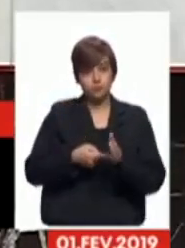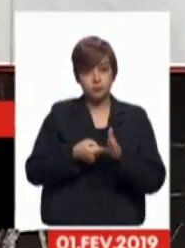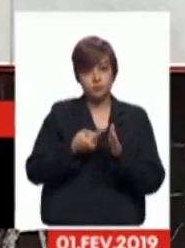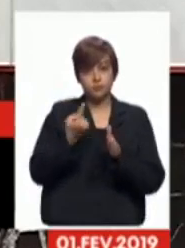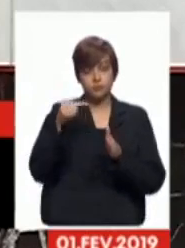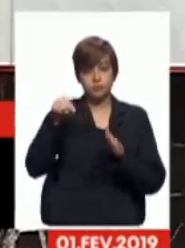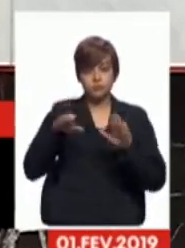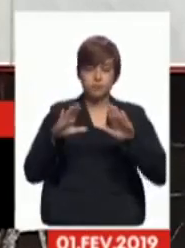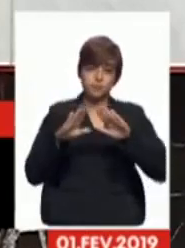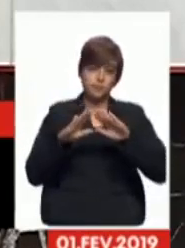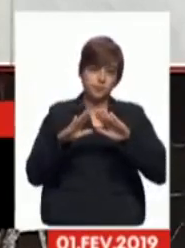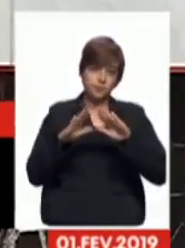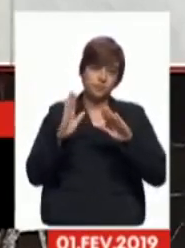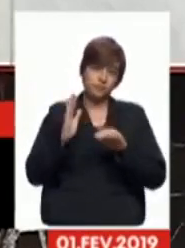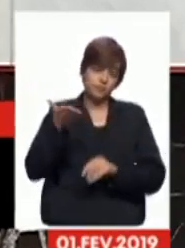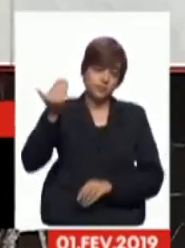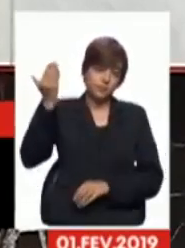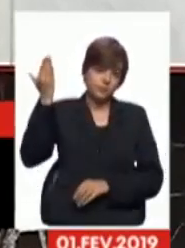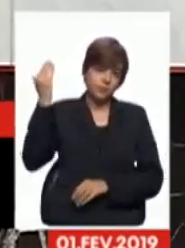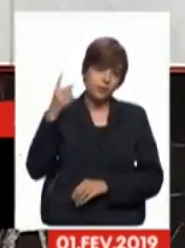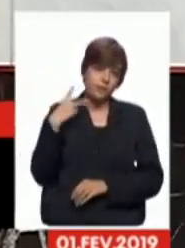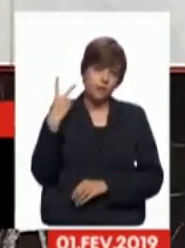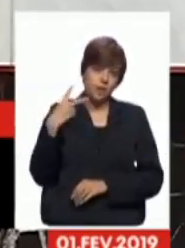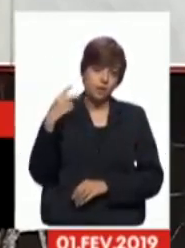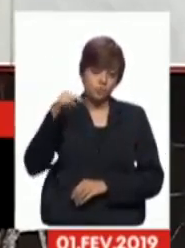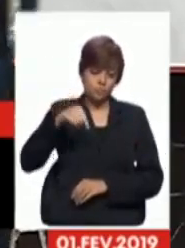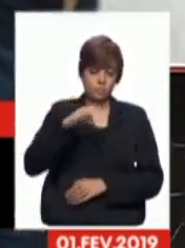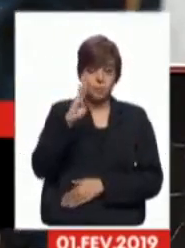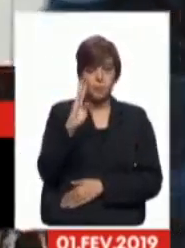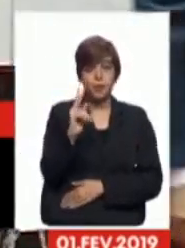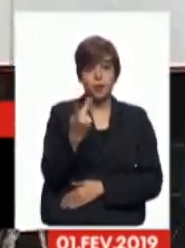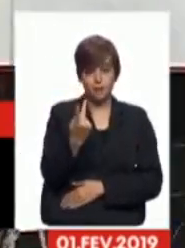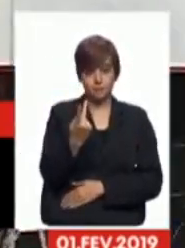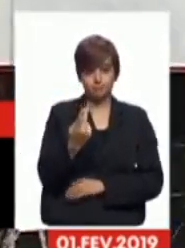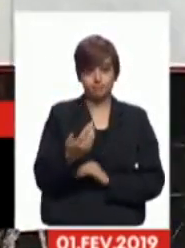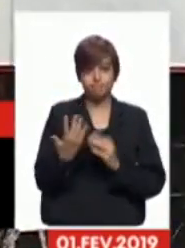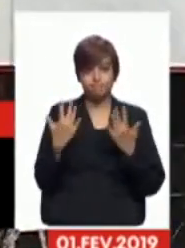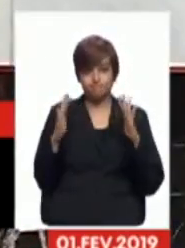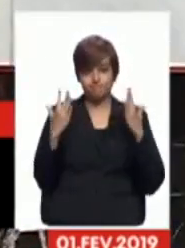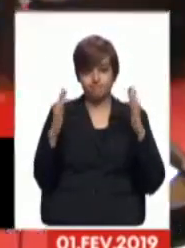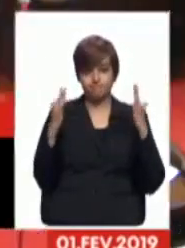aqui na Assembleia e já foi vereador em Belo Horizonte.